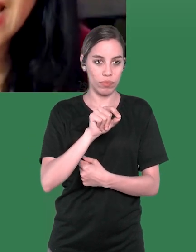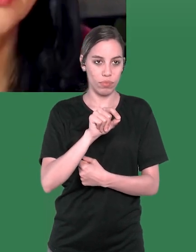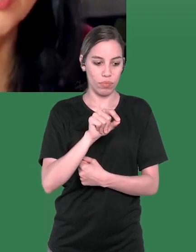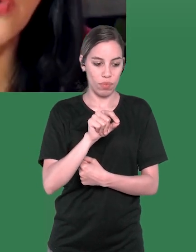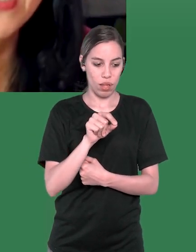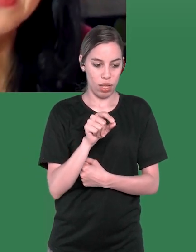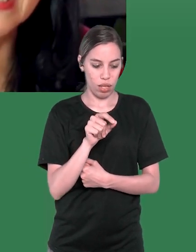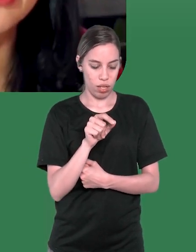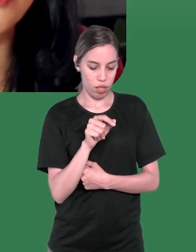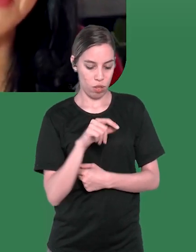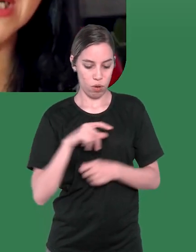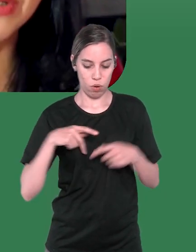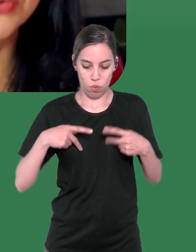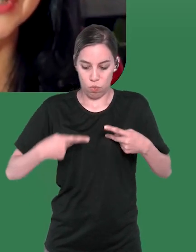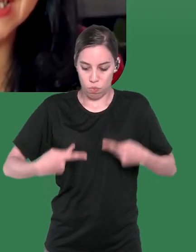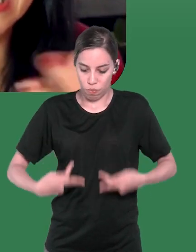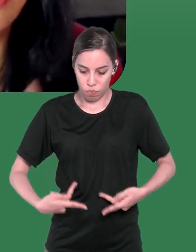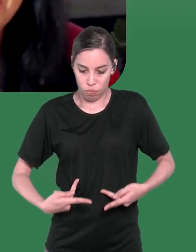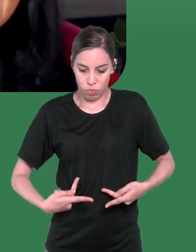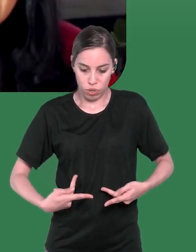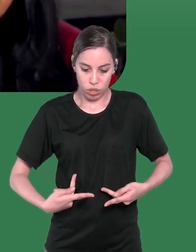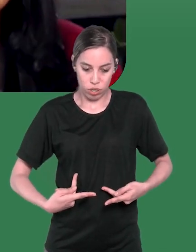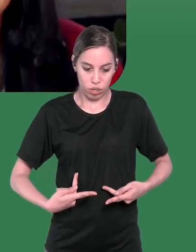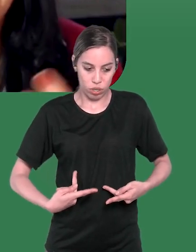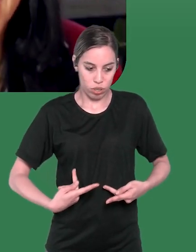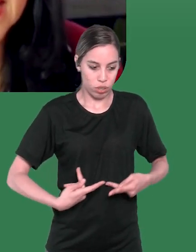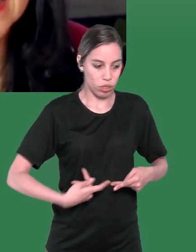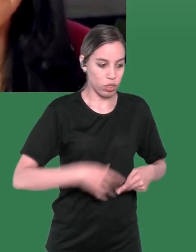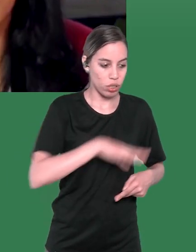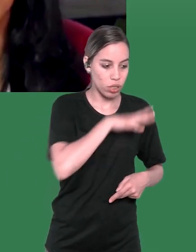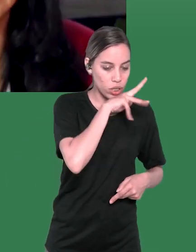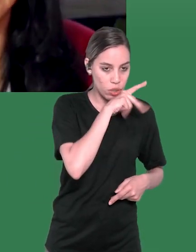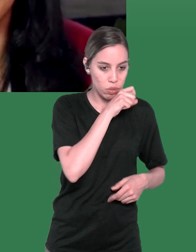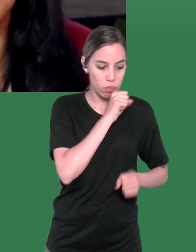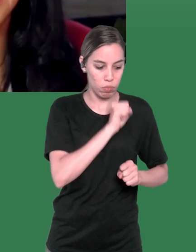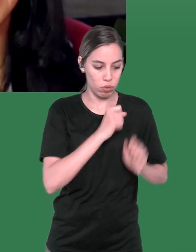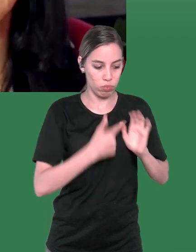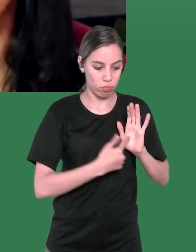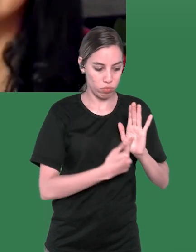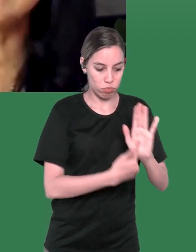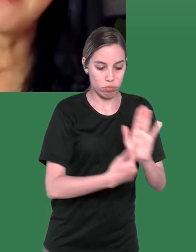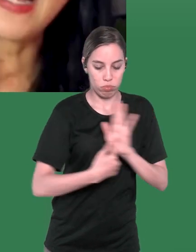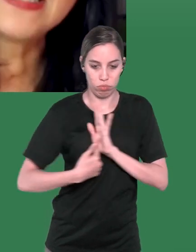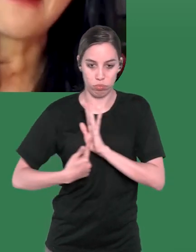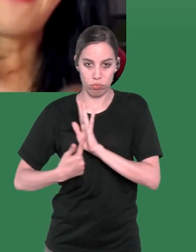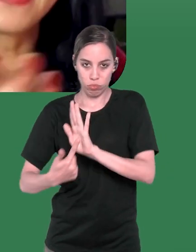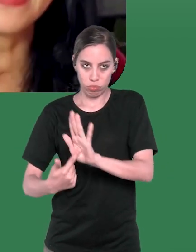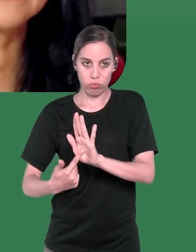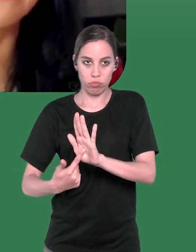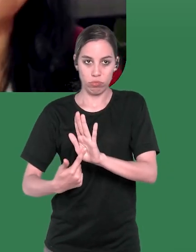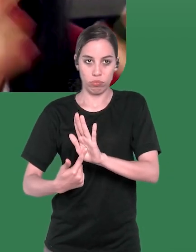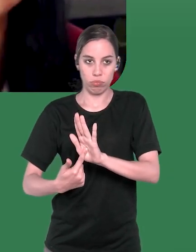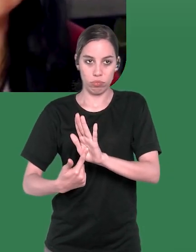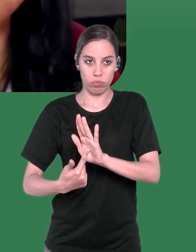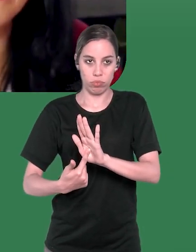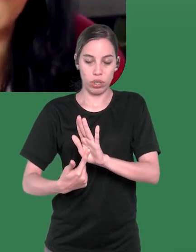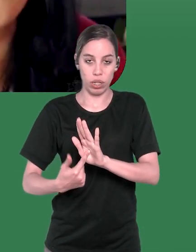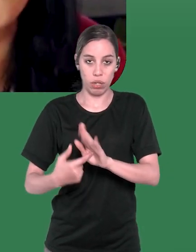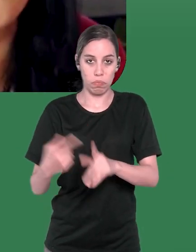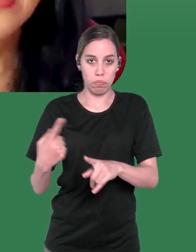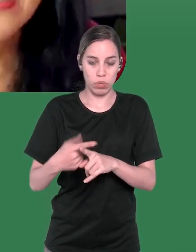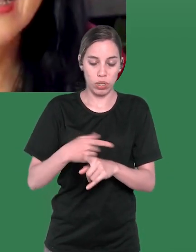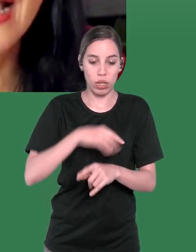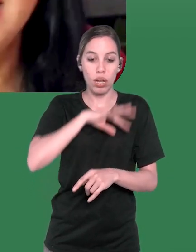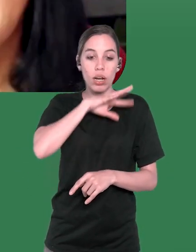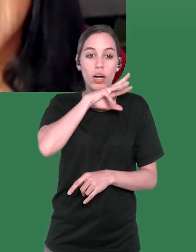as relações entre humanos e não humanos também se mostram. E os animais aparecem também